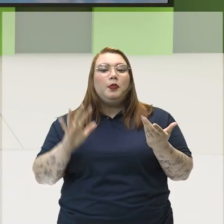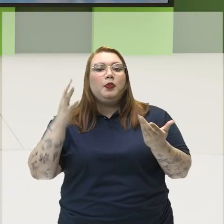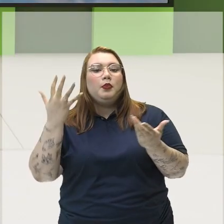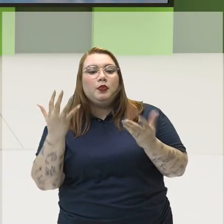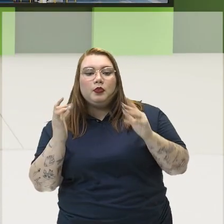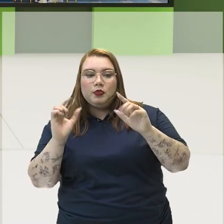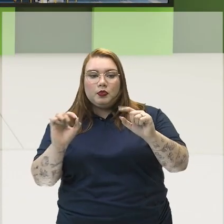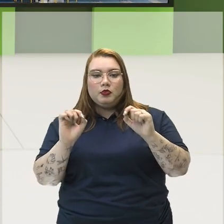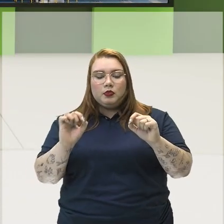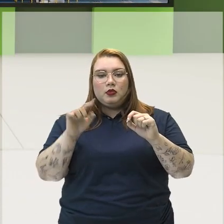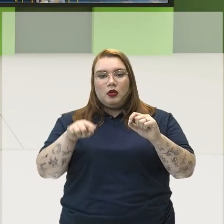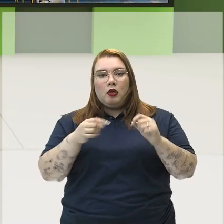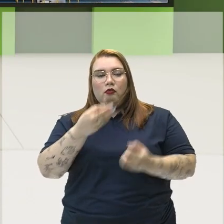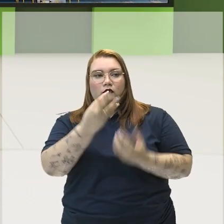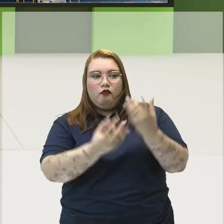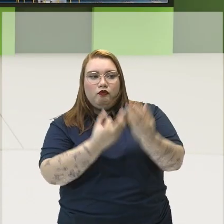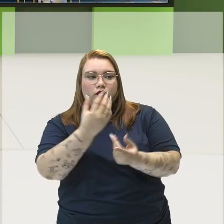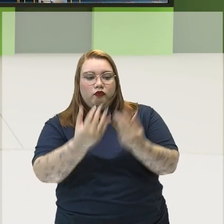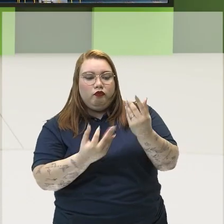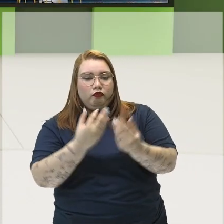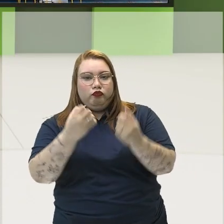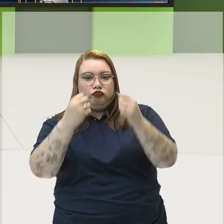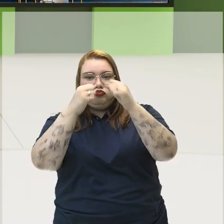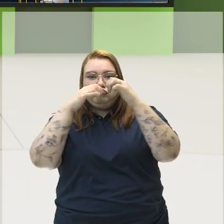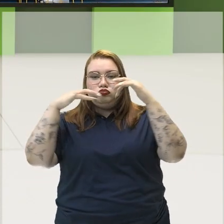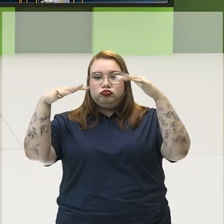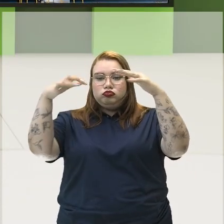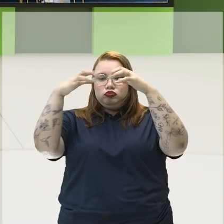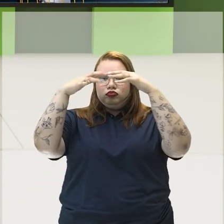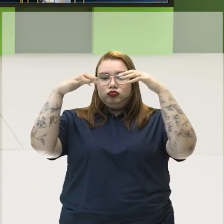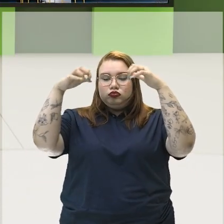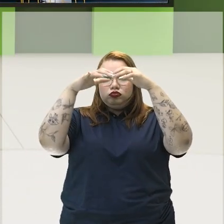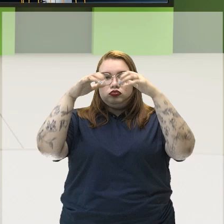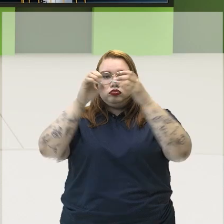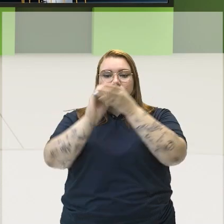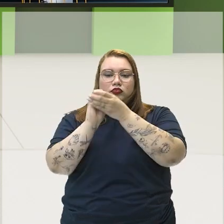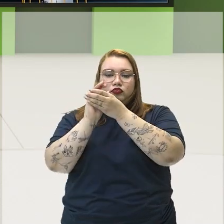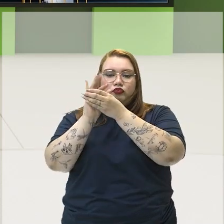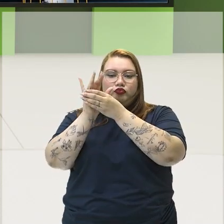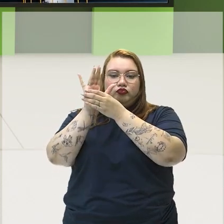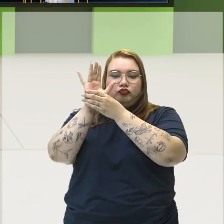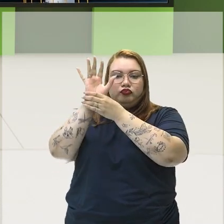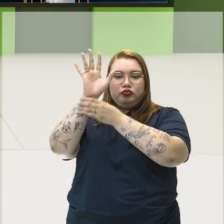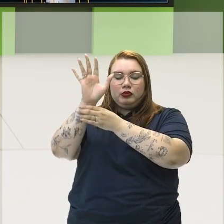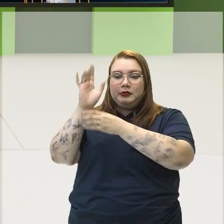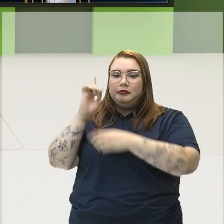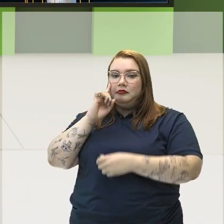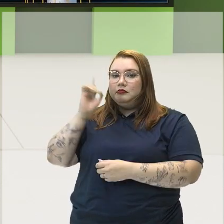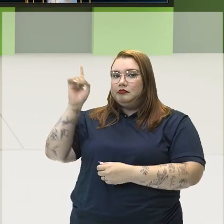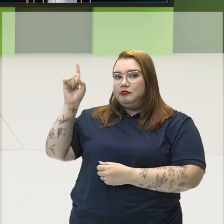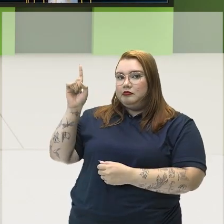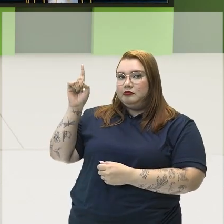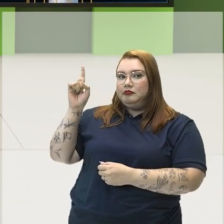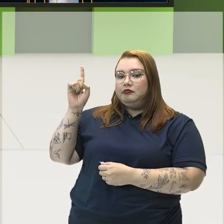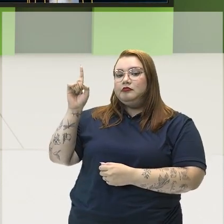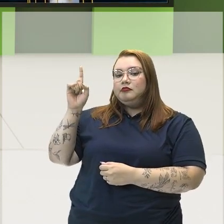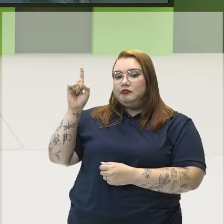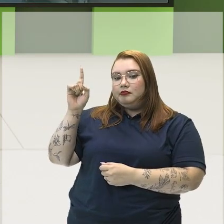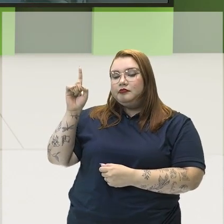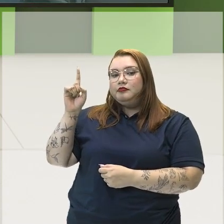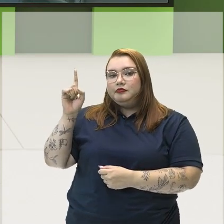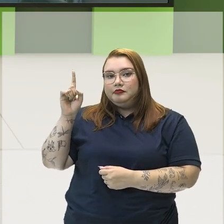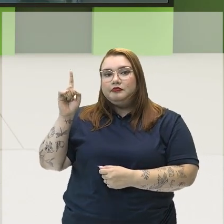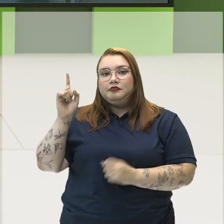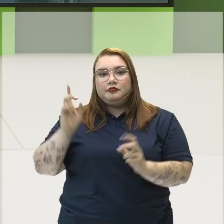acontece com a queima, por exemplo, desse combustível? Ele vai liberar fumaça. Olha só essa fumaça que a gente observa aqui nessas